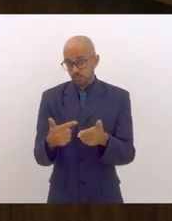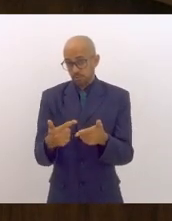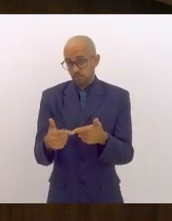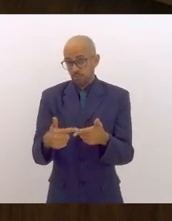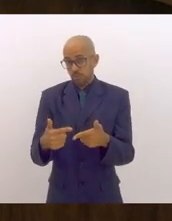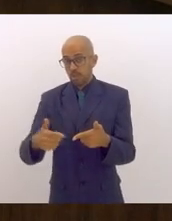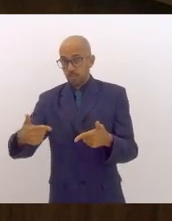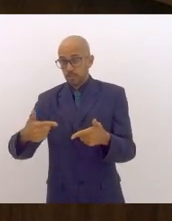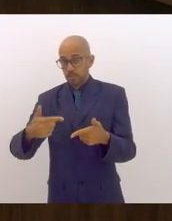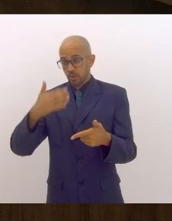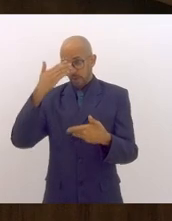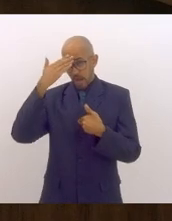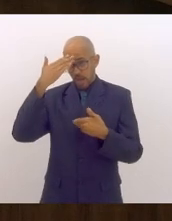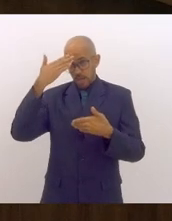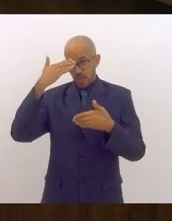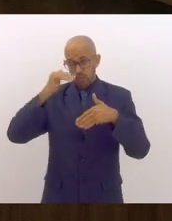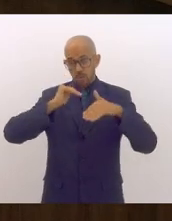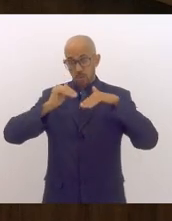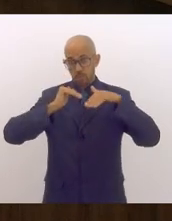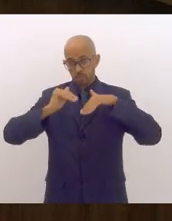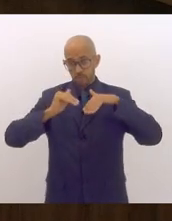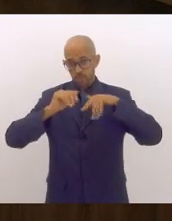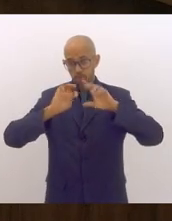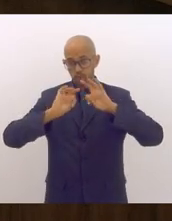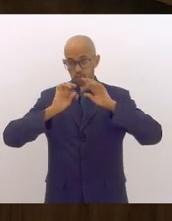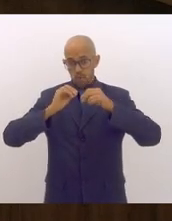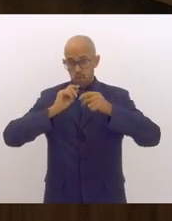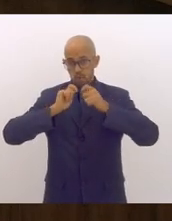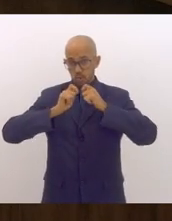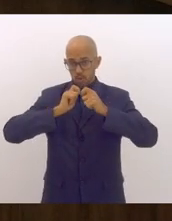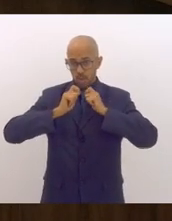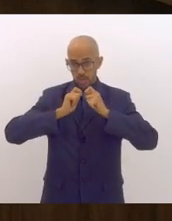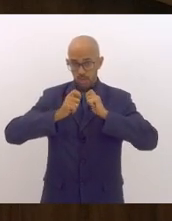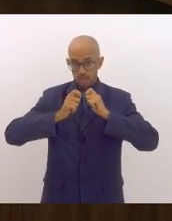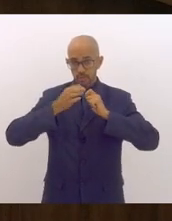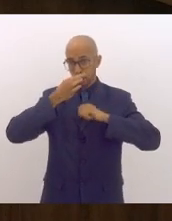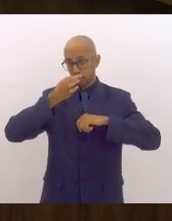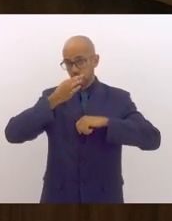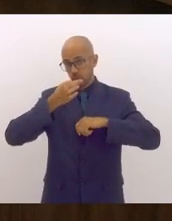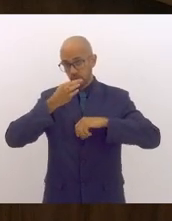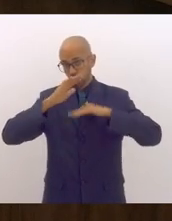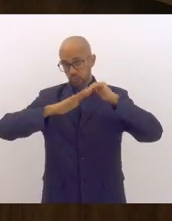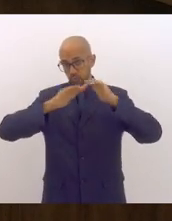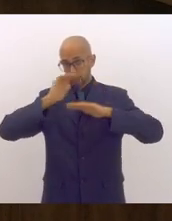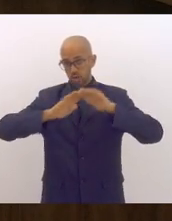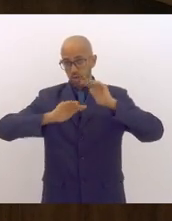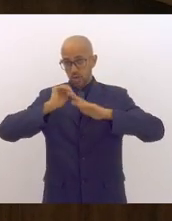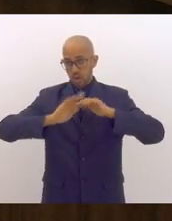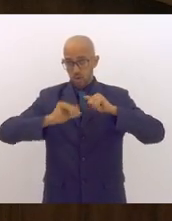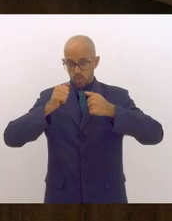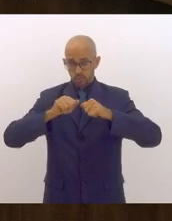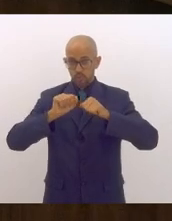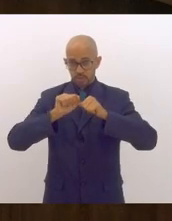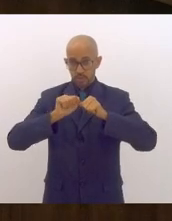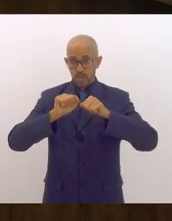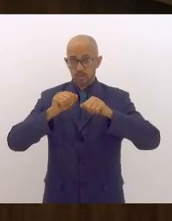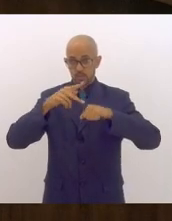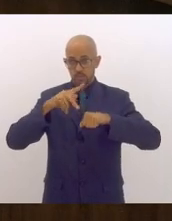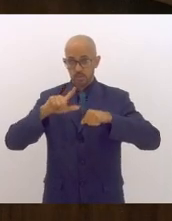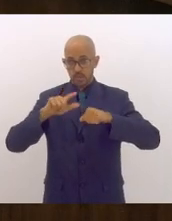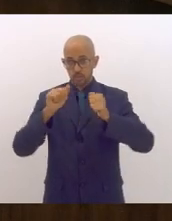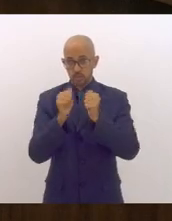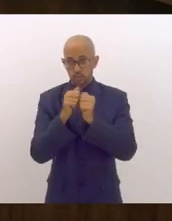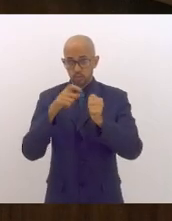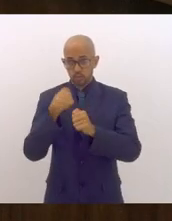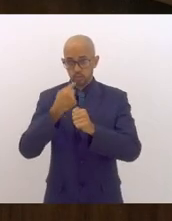ao movimento dos trabalhadores e trabalhadoras, jornalistas, radialistas, enfim, que construíram conosco esse projeto. E é muito